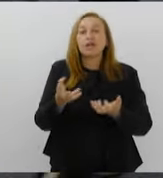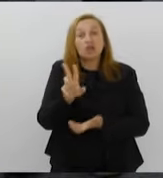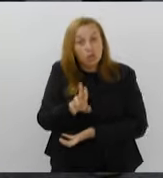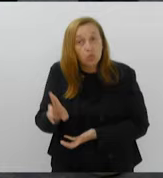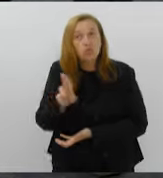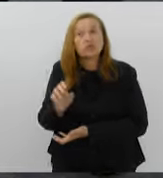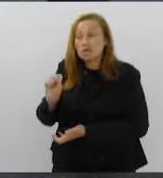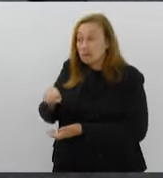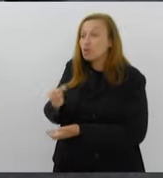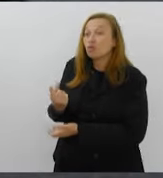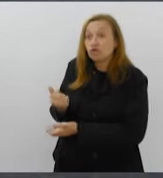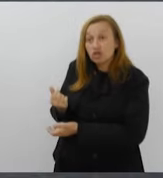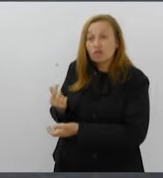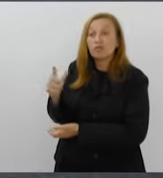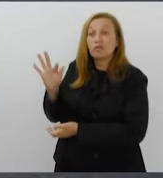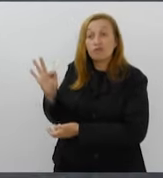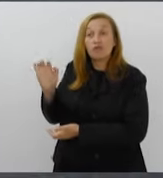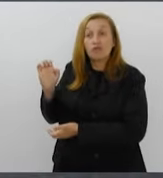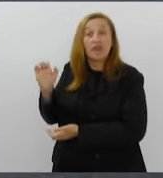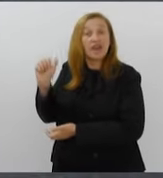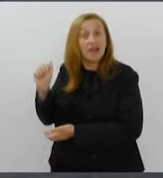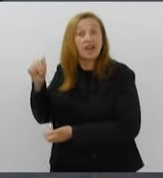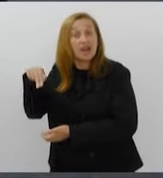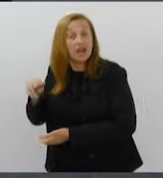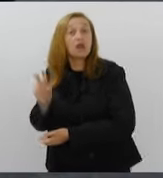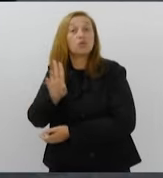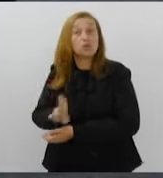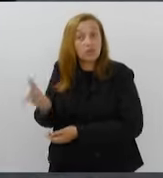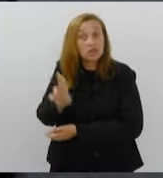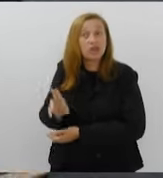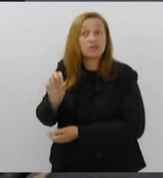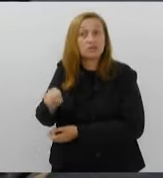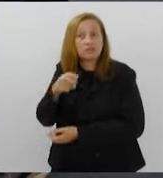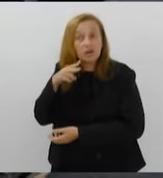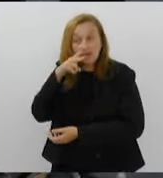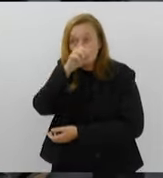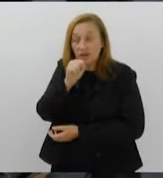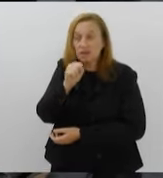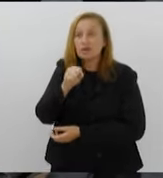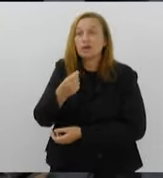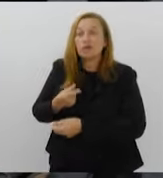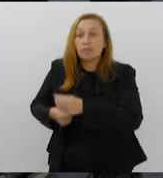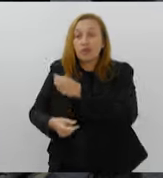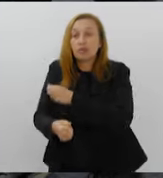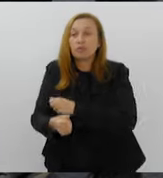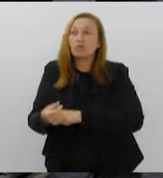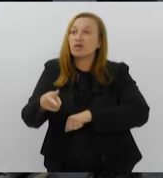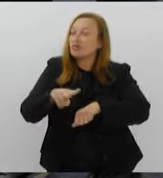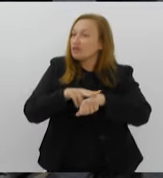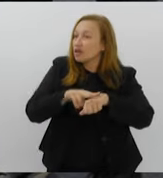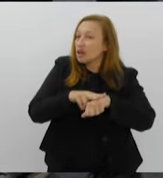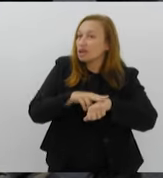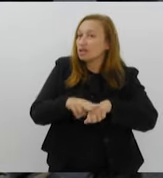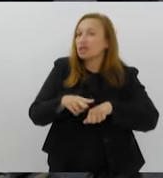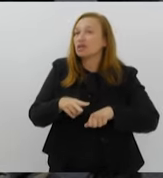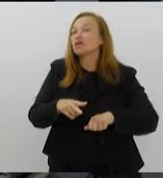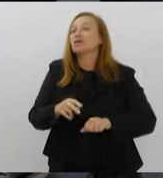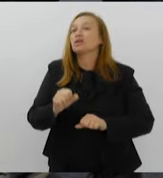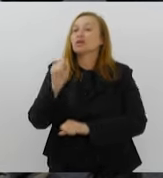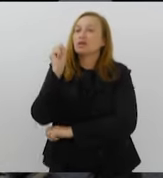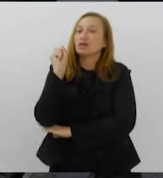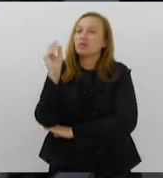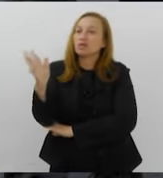fundos. A gente quer que o dinheiro do FECAM seja usado para fortalecer uma economia verde, uma economia